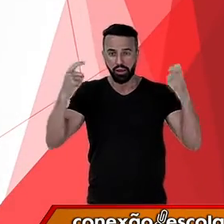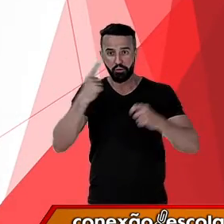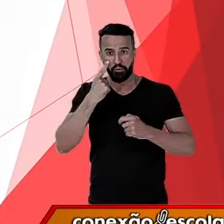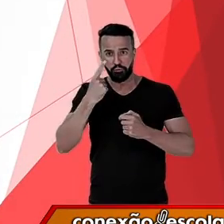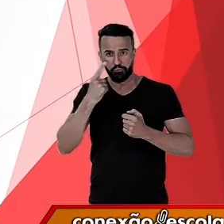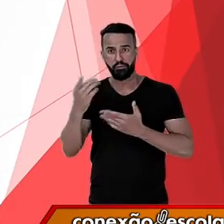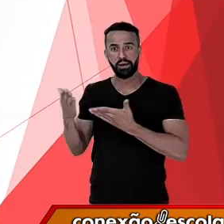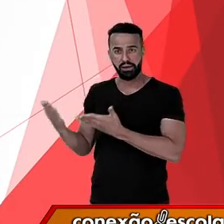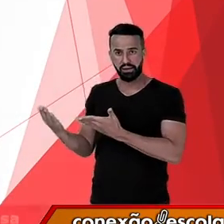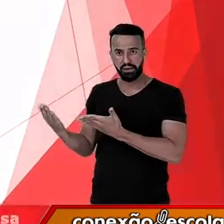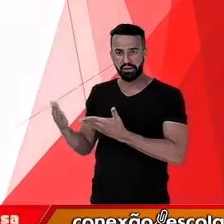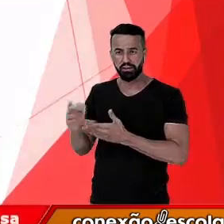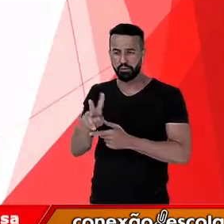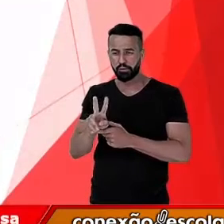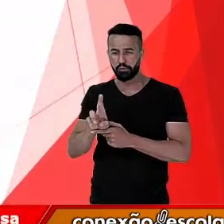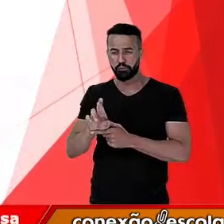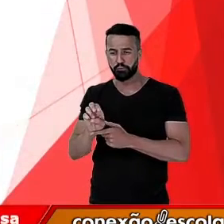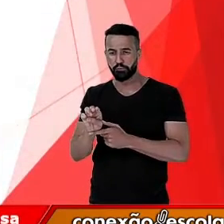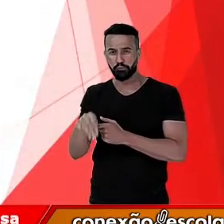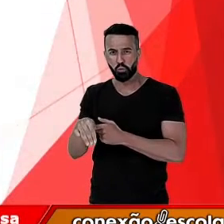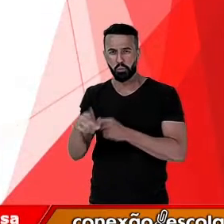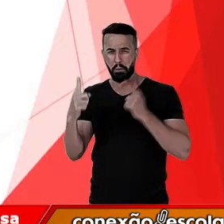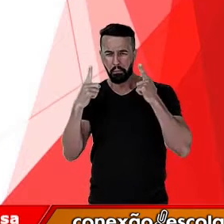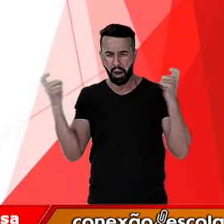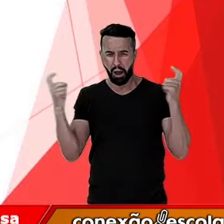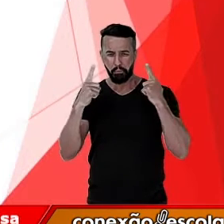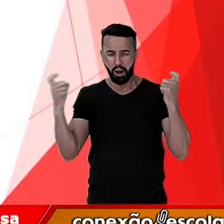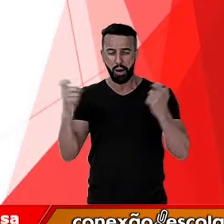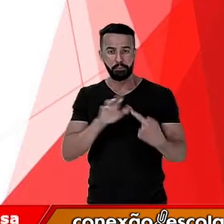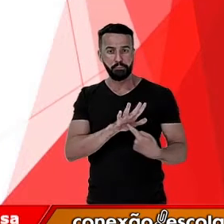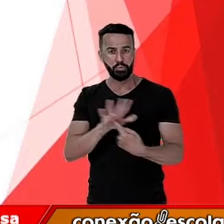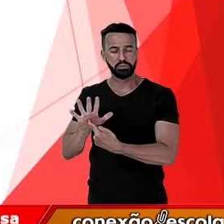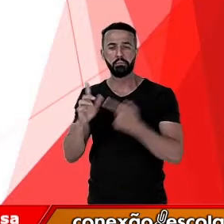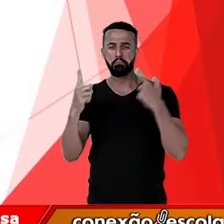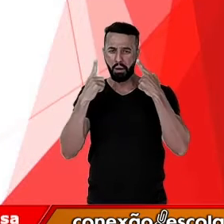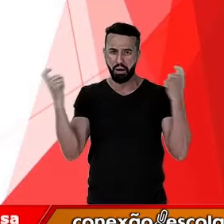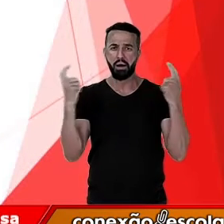escrito aí, vrum, vrum, vrum.